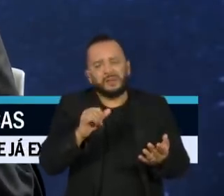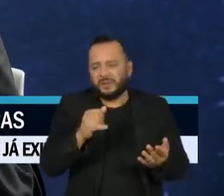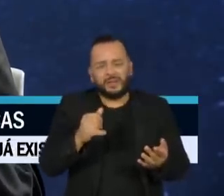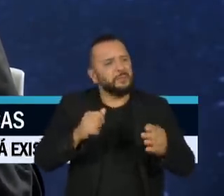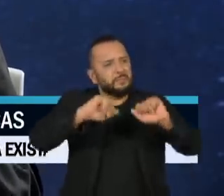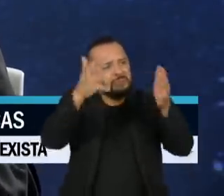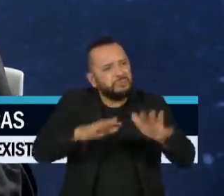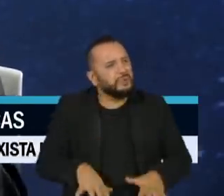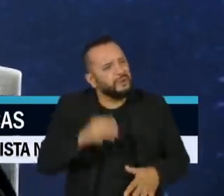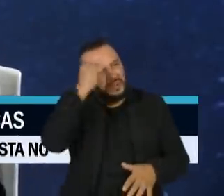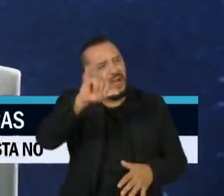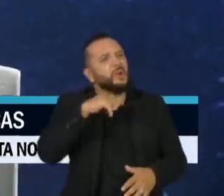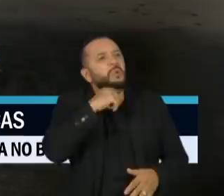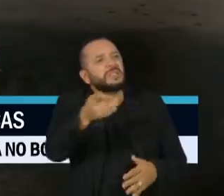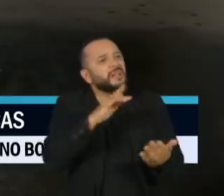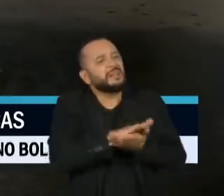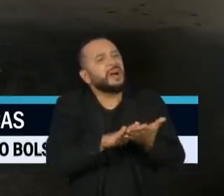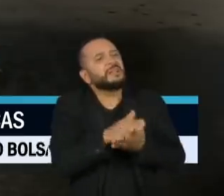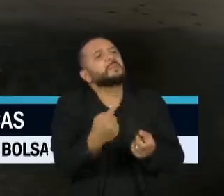tragédia anunciada?